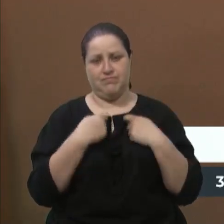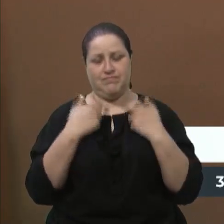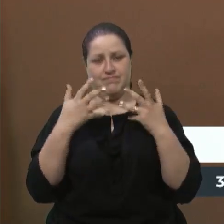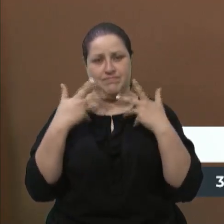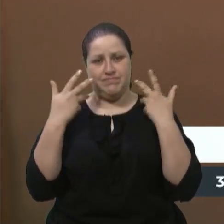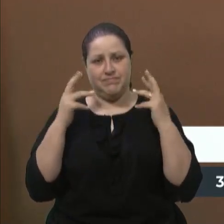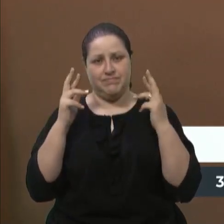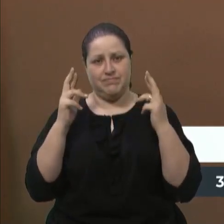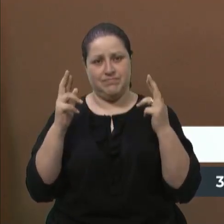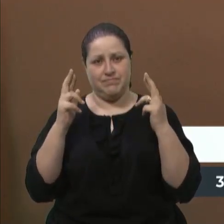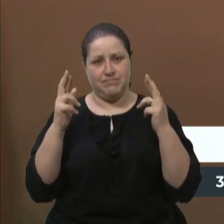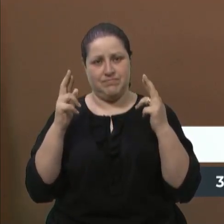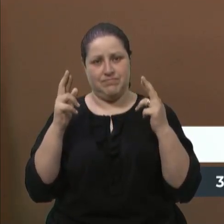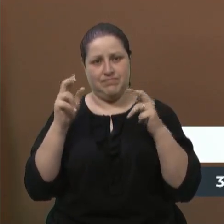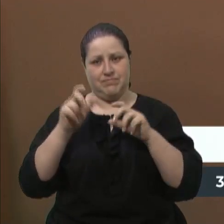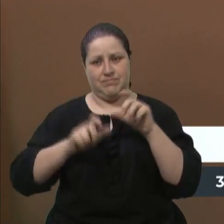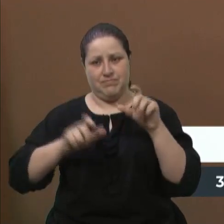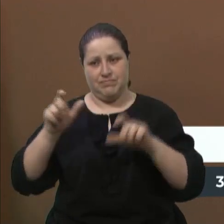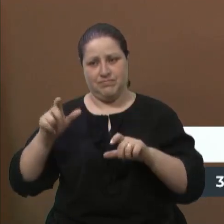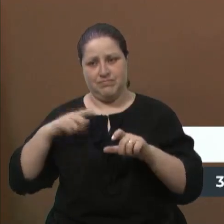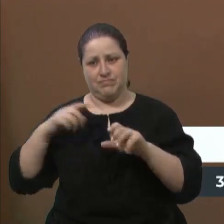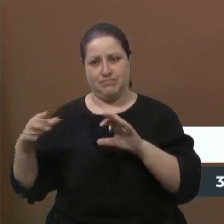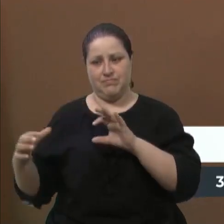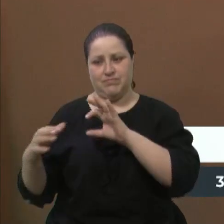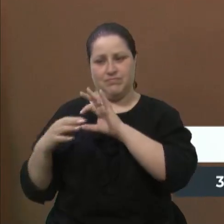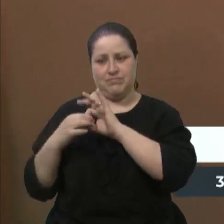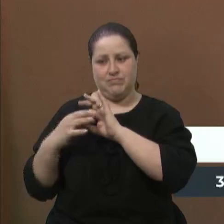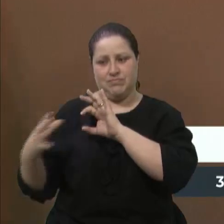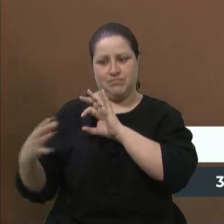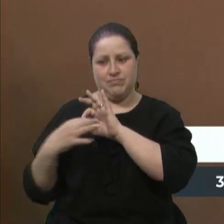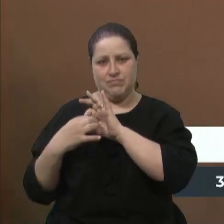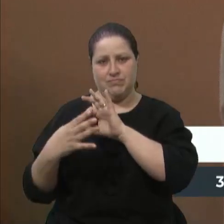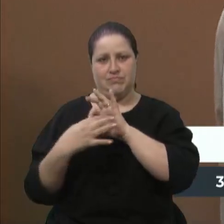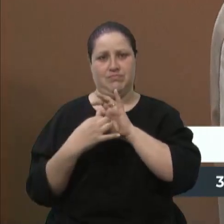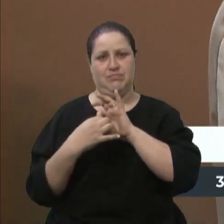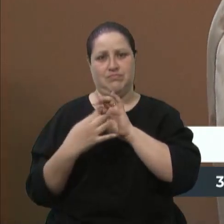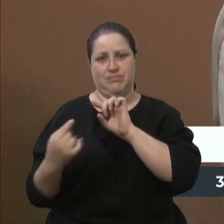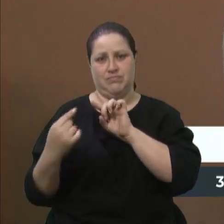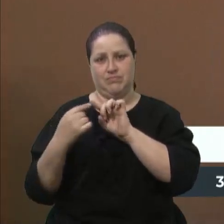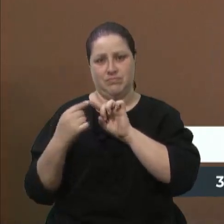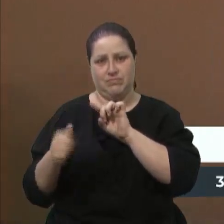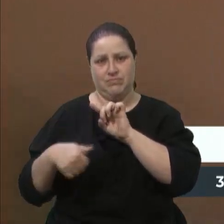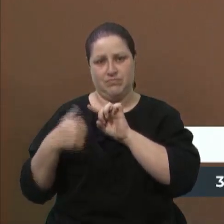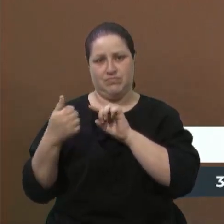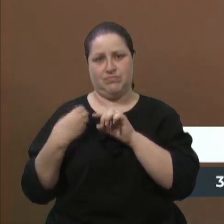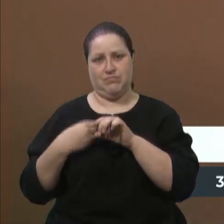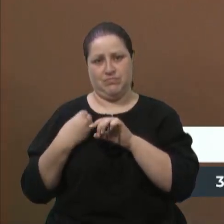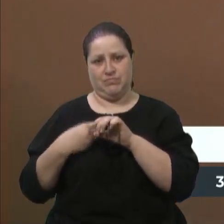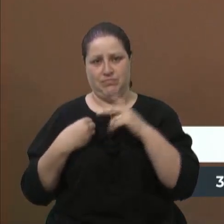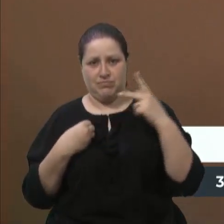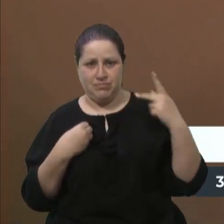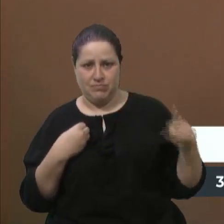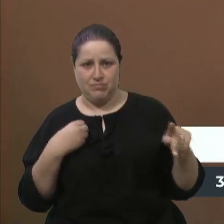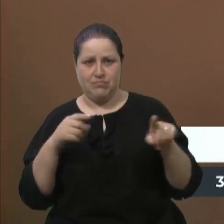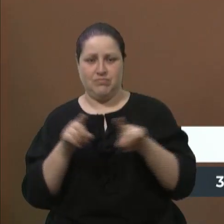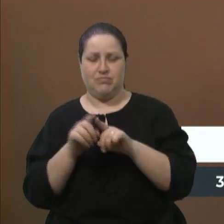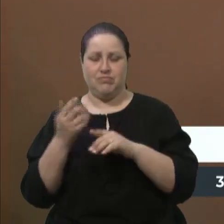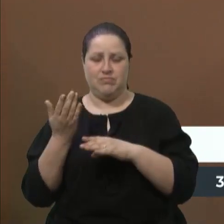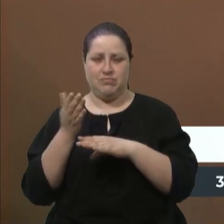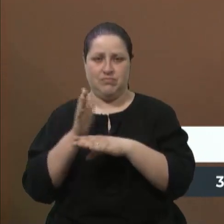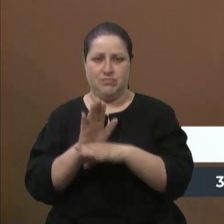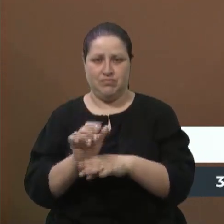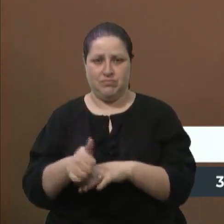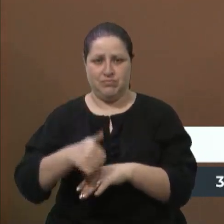as pessoas ainda se unem Para poder melhorar a sua vida e a vida dos caxienses muito obrigada